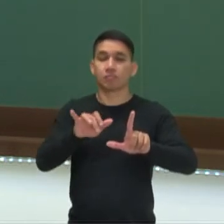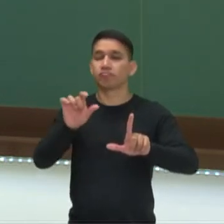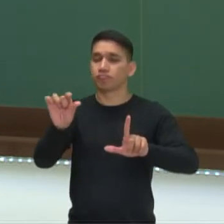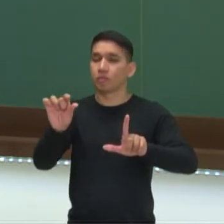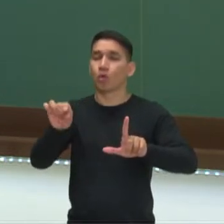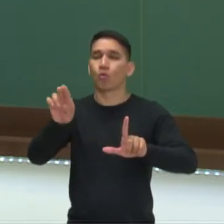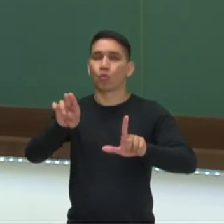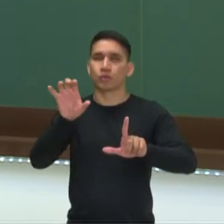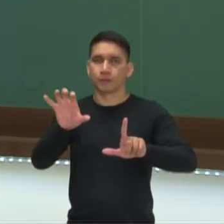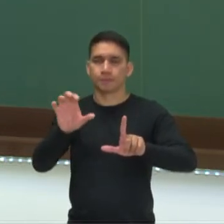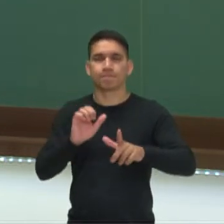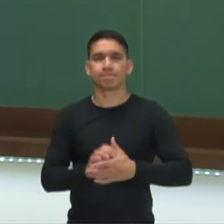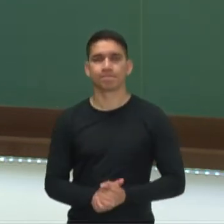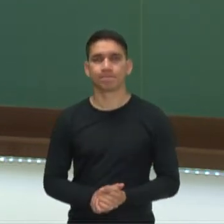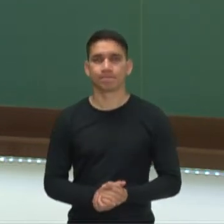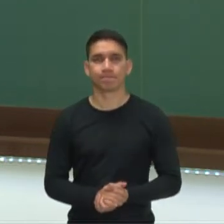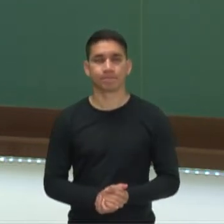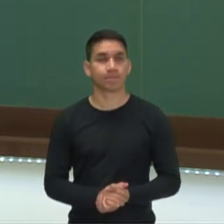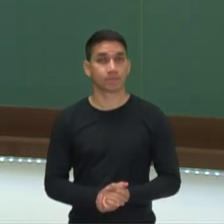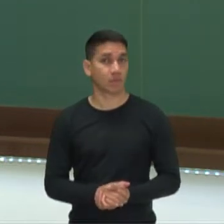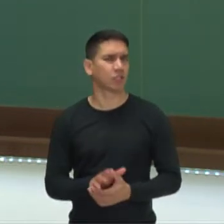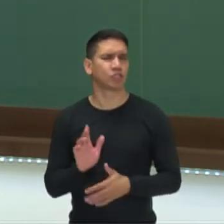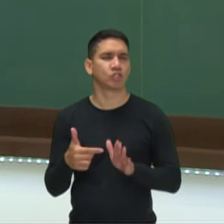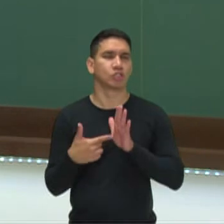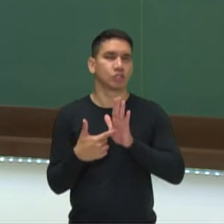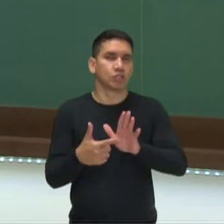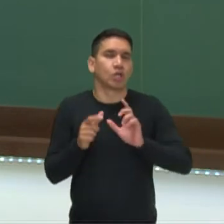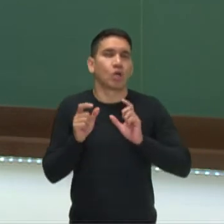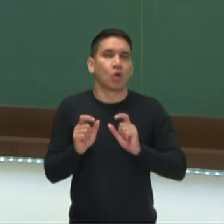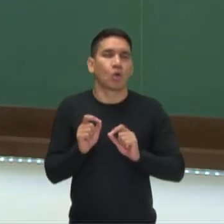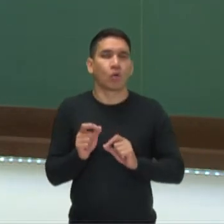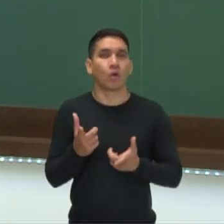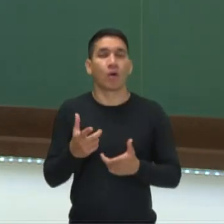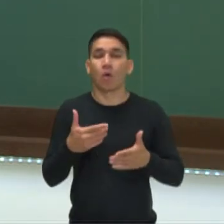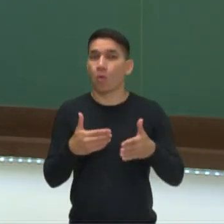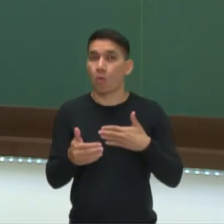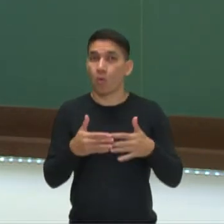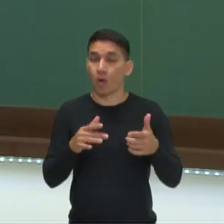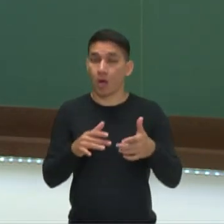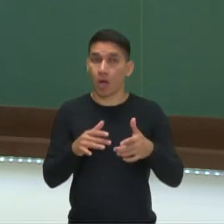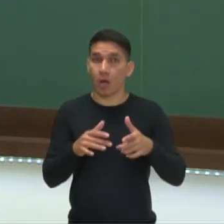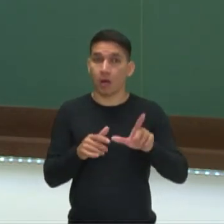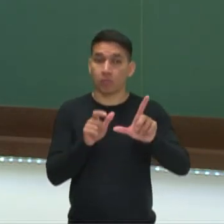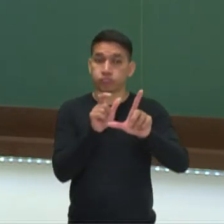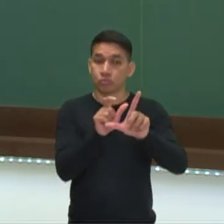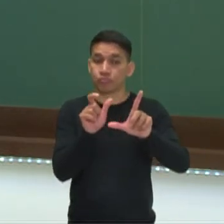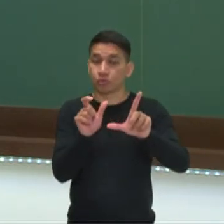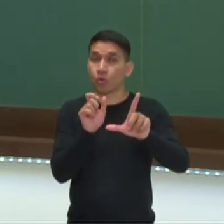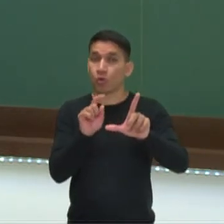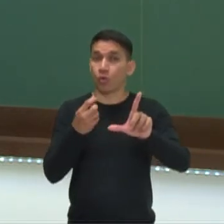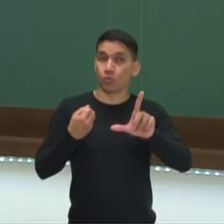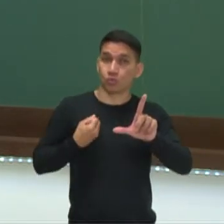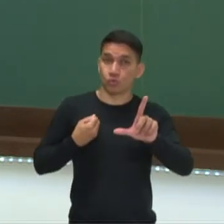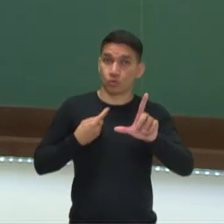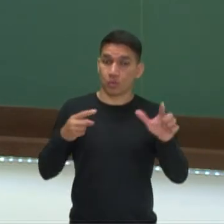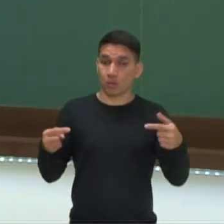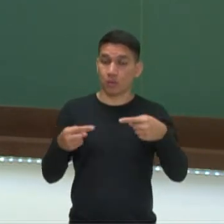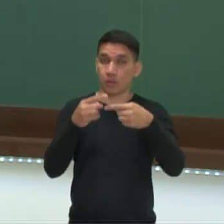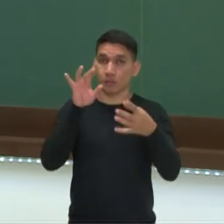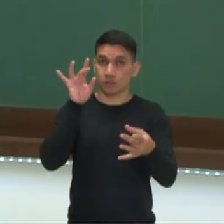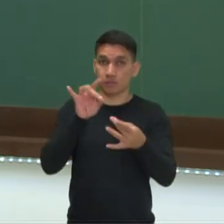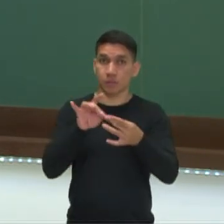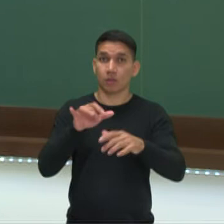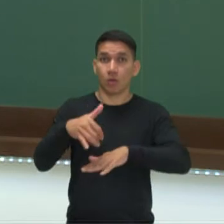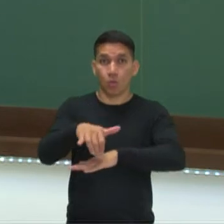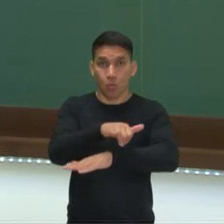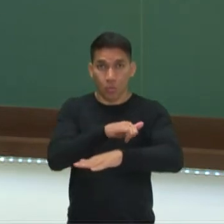essa coordenada aqui. Como eu já mostrei, qualquer coordenada, qualquer tensão dividido pela corrente,